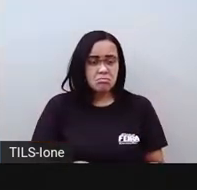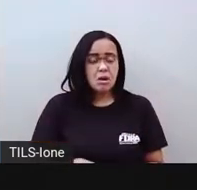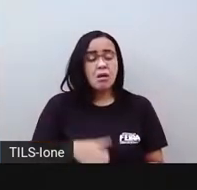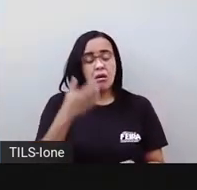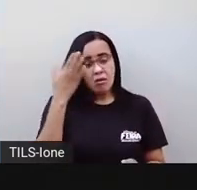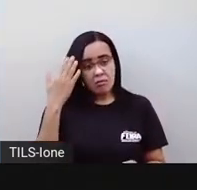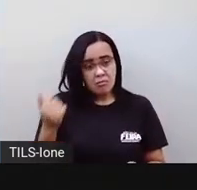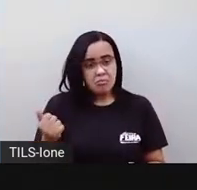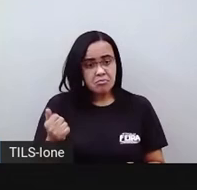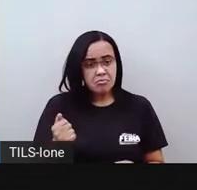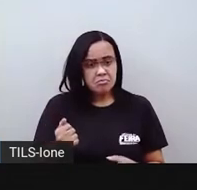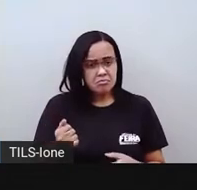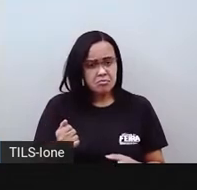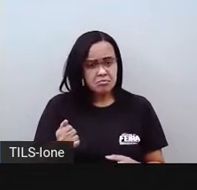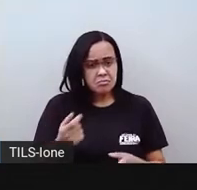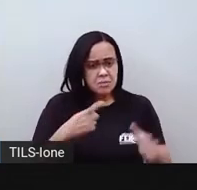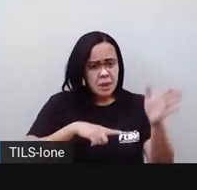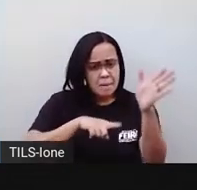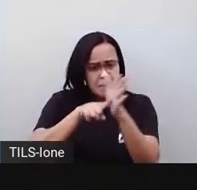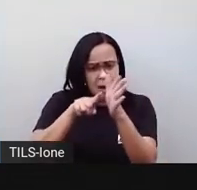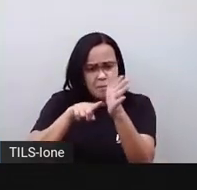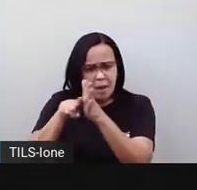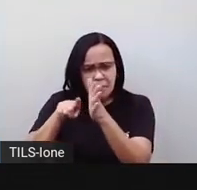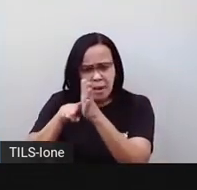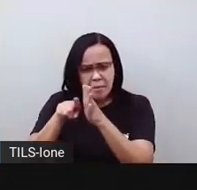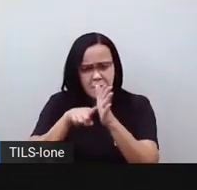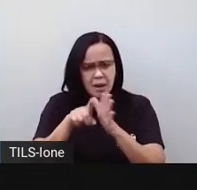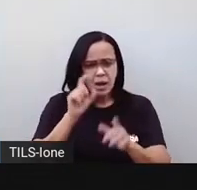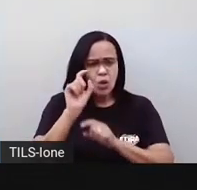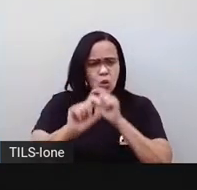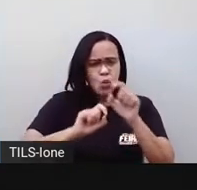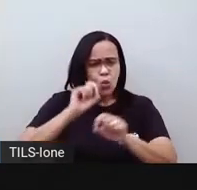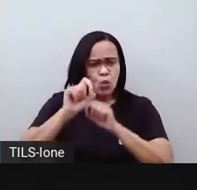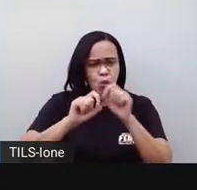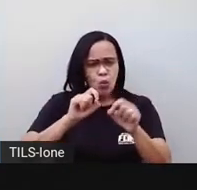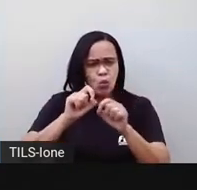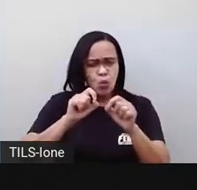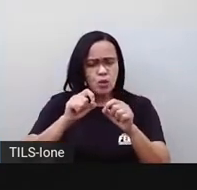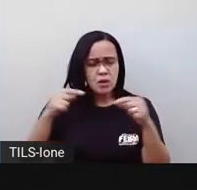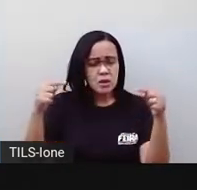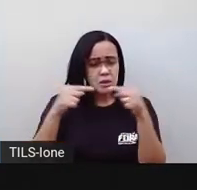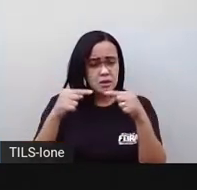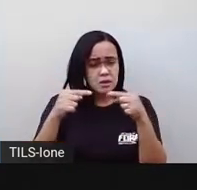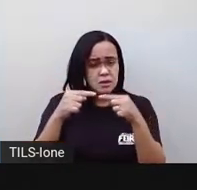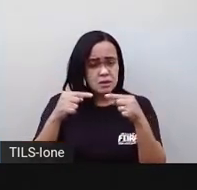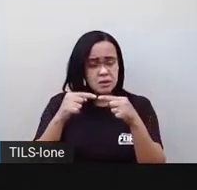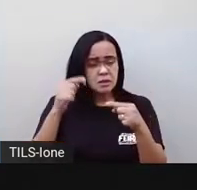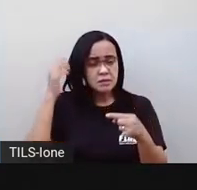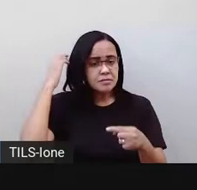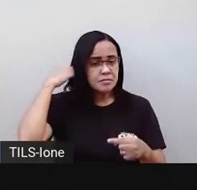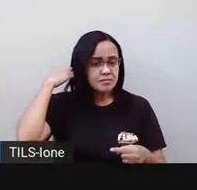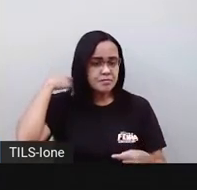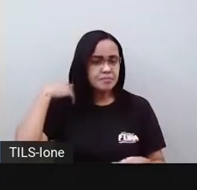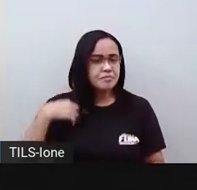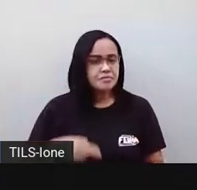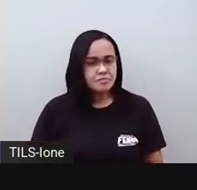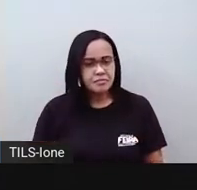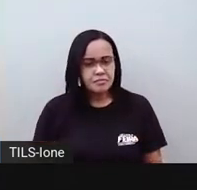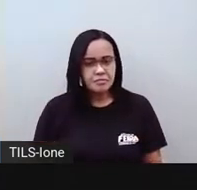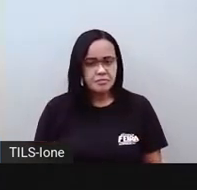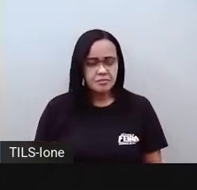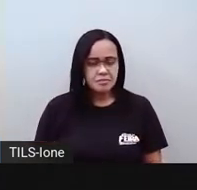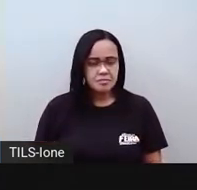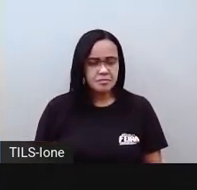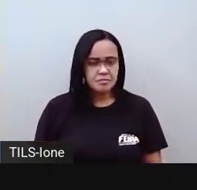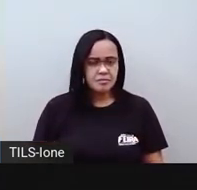nessa pergunta. Vejam que tem uma interrogaçãozinha no final, é uma perguntinha. Who took the